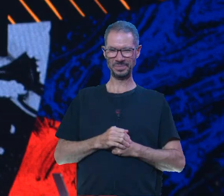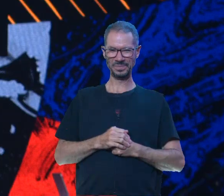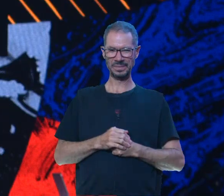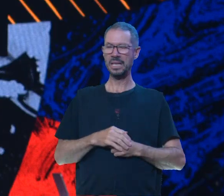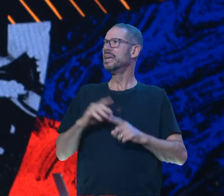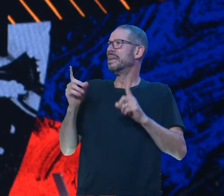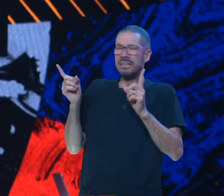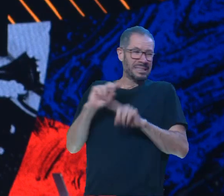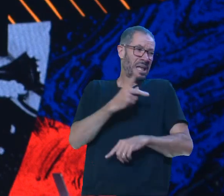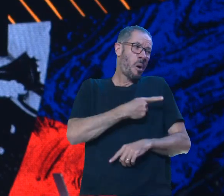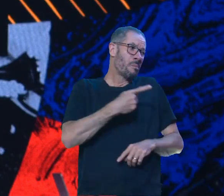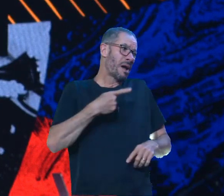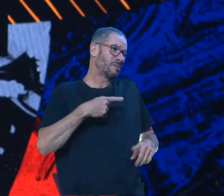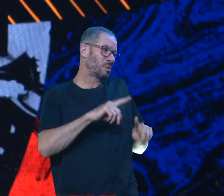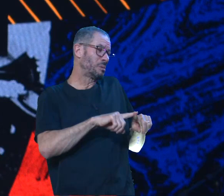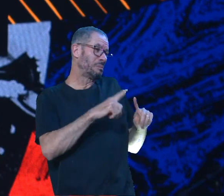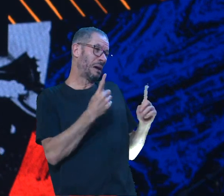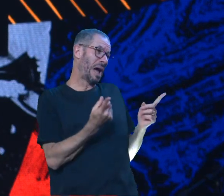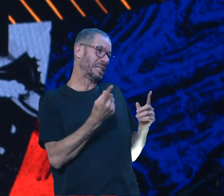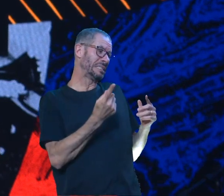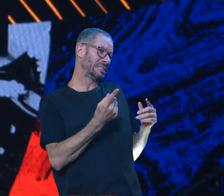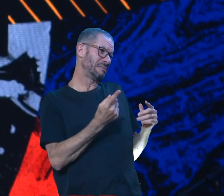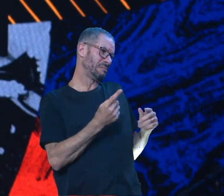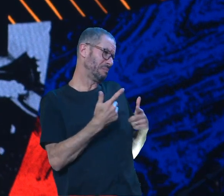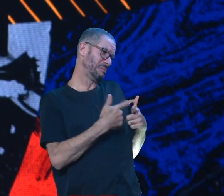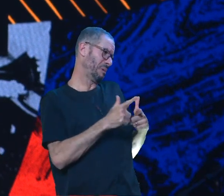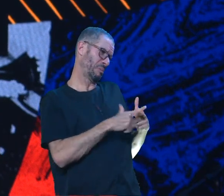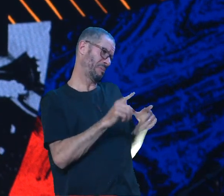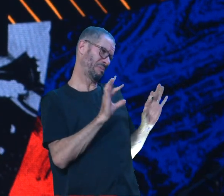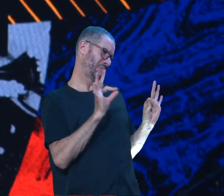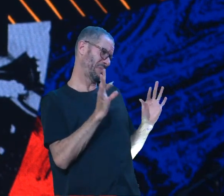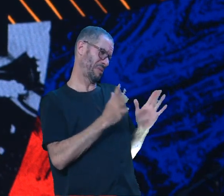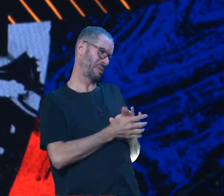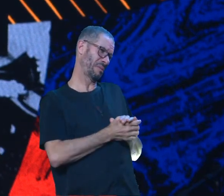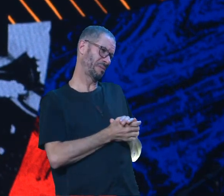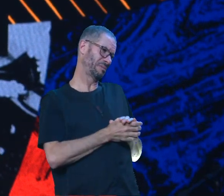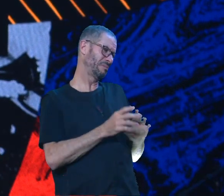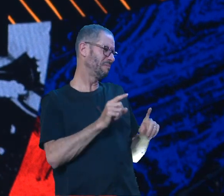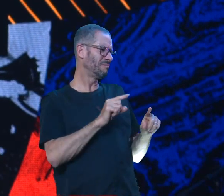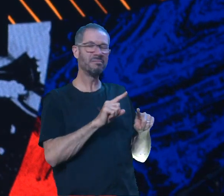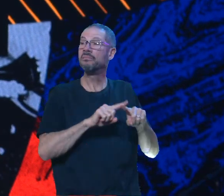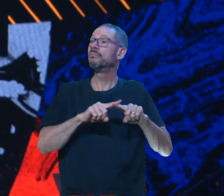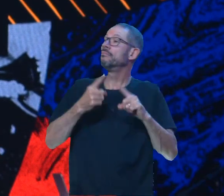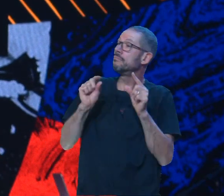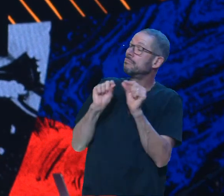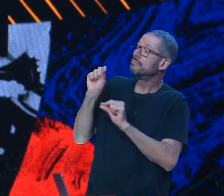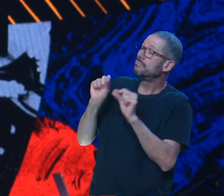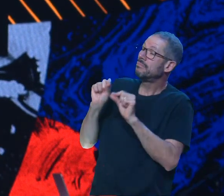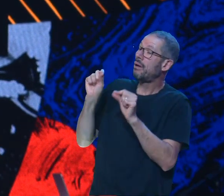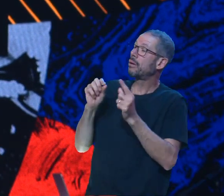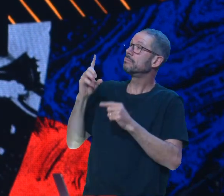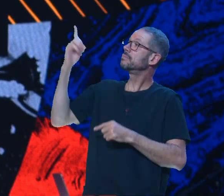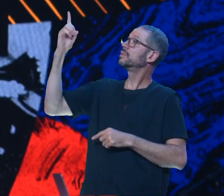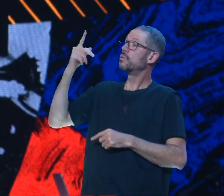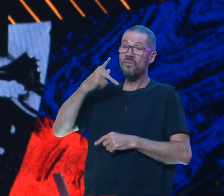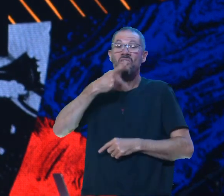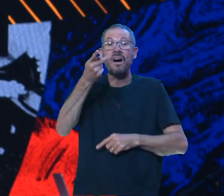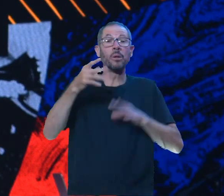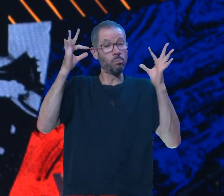Ah, não, pastor, mas não tem nada demais, meu irmão. Mais o quê? Deus falou, está